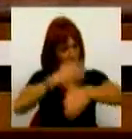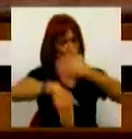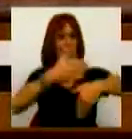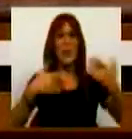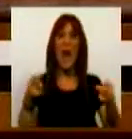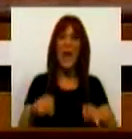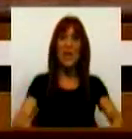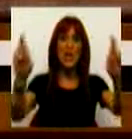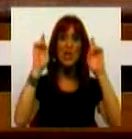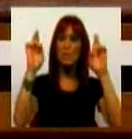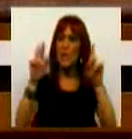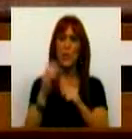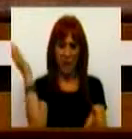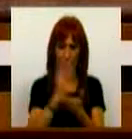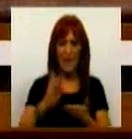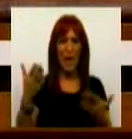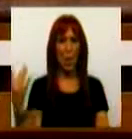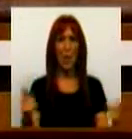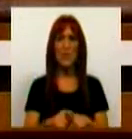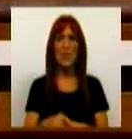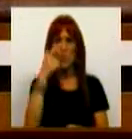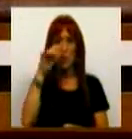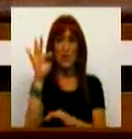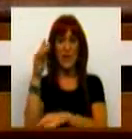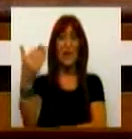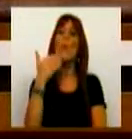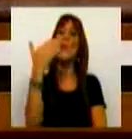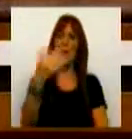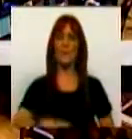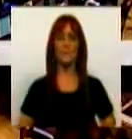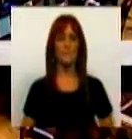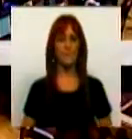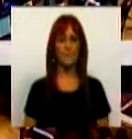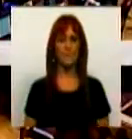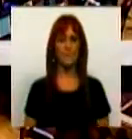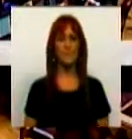É isto que esperam a partir da Casa da Democracia. Muito obrigado.